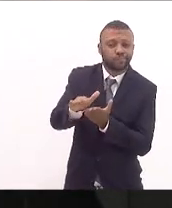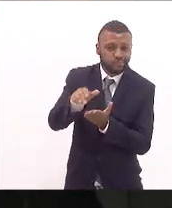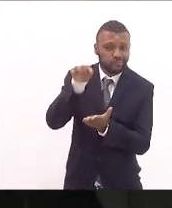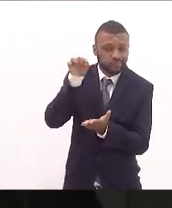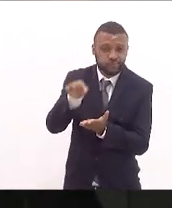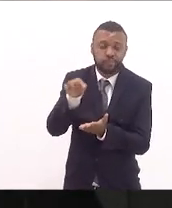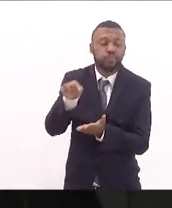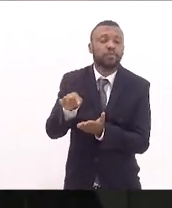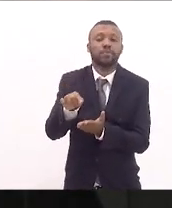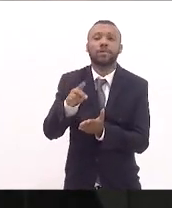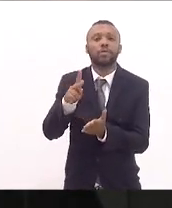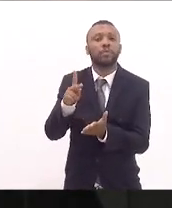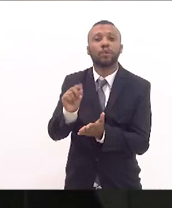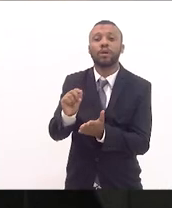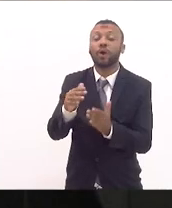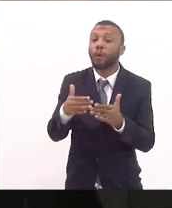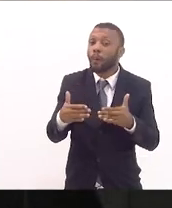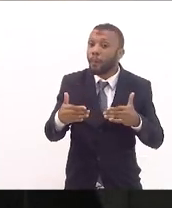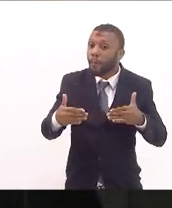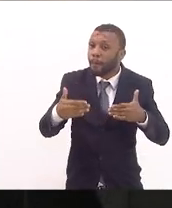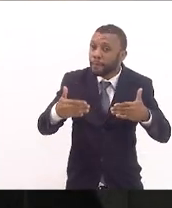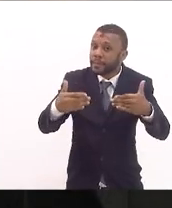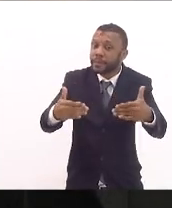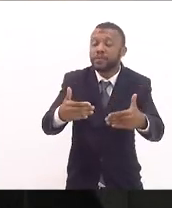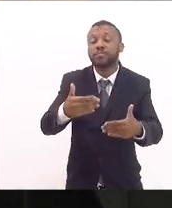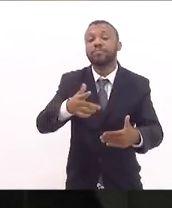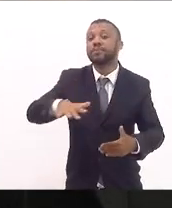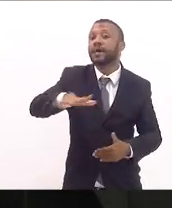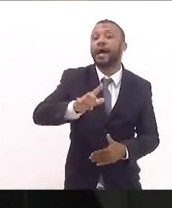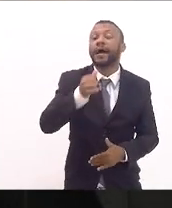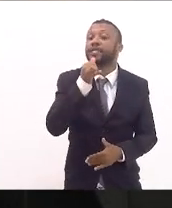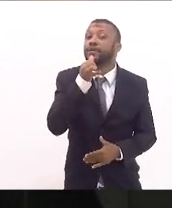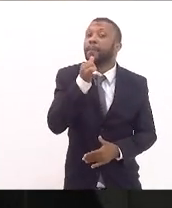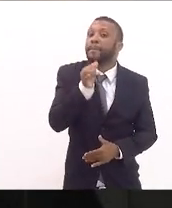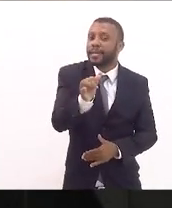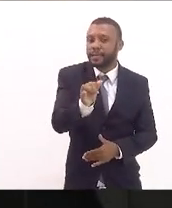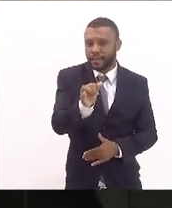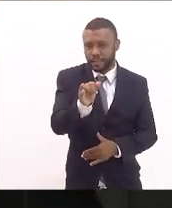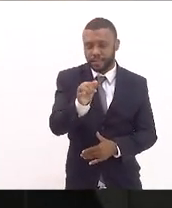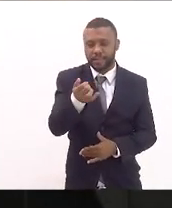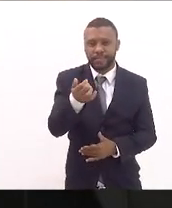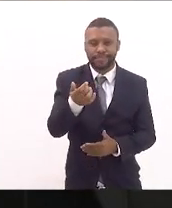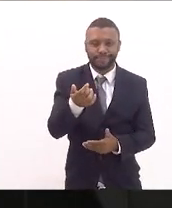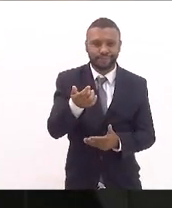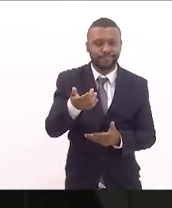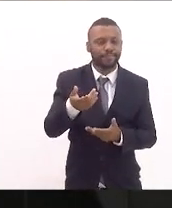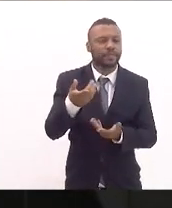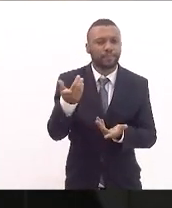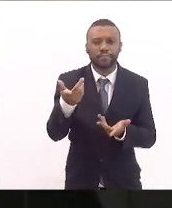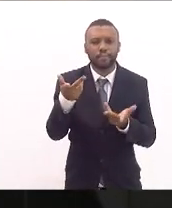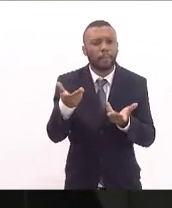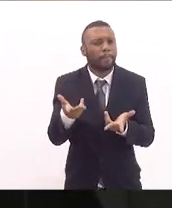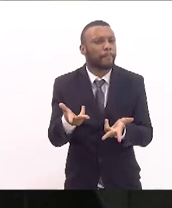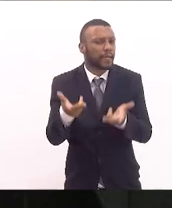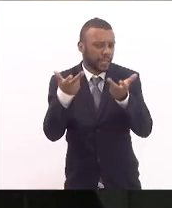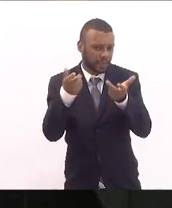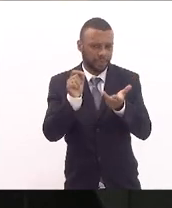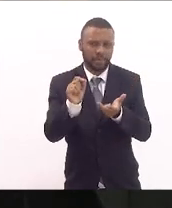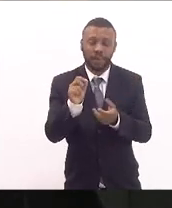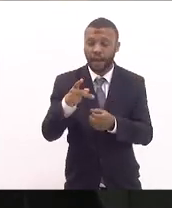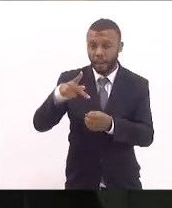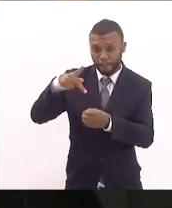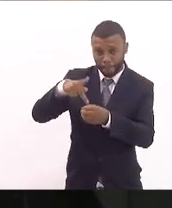república o ministro de Minas e energia o vem já você a